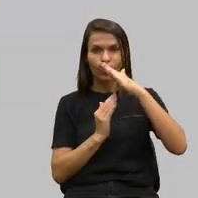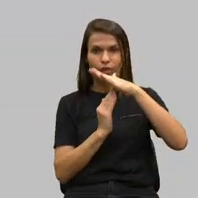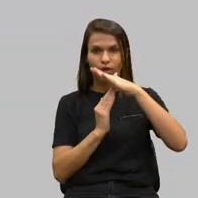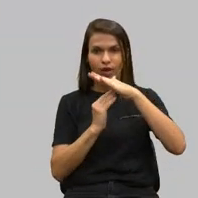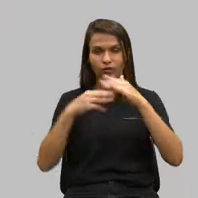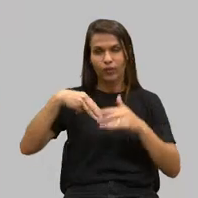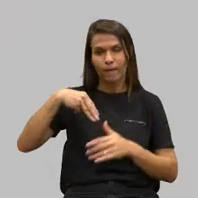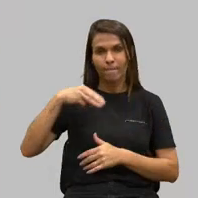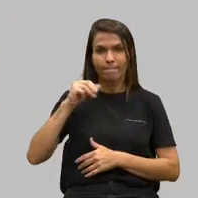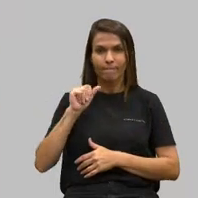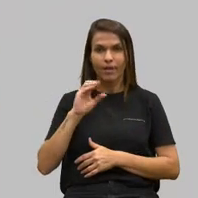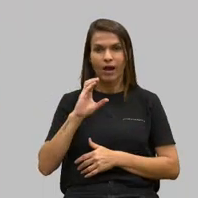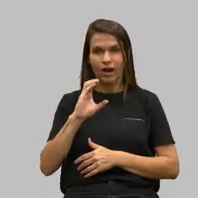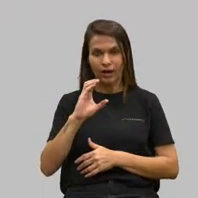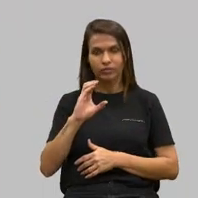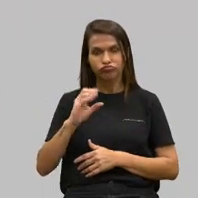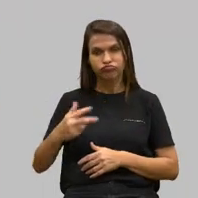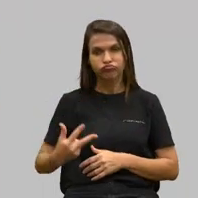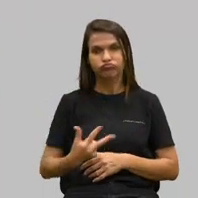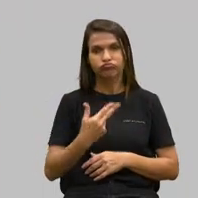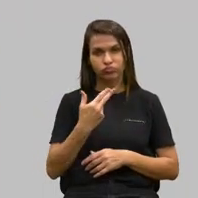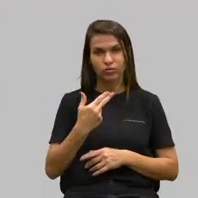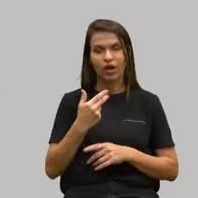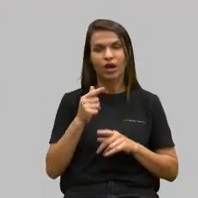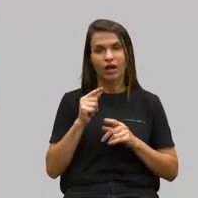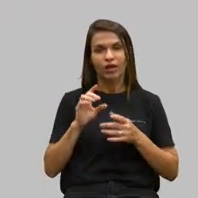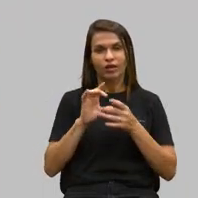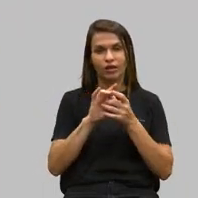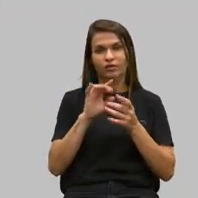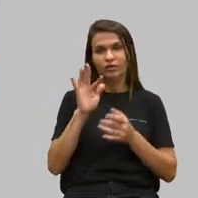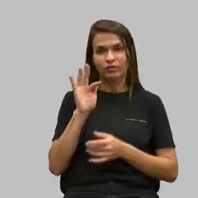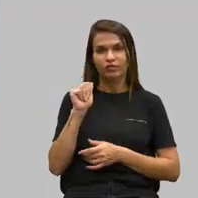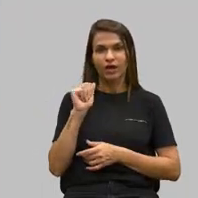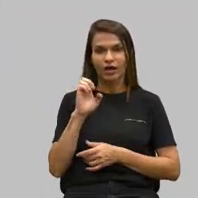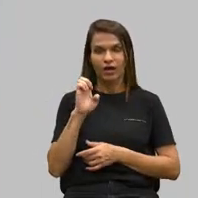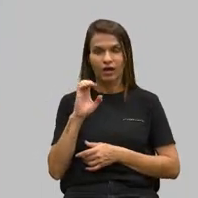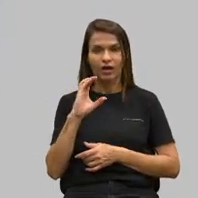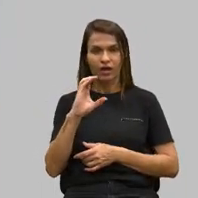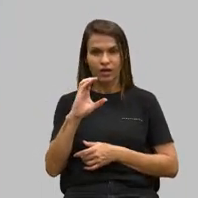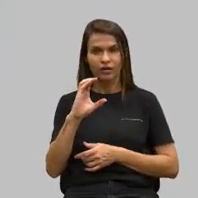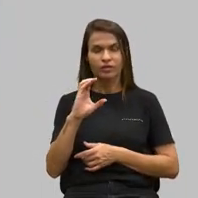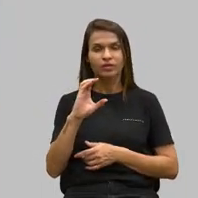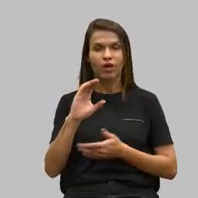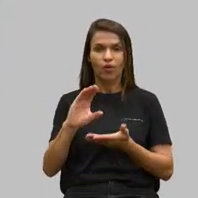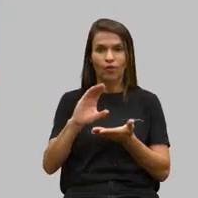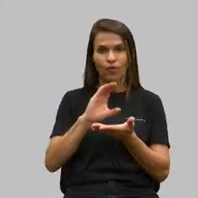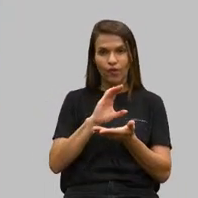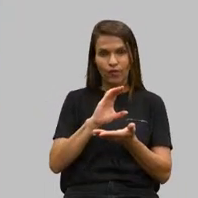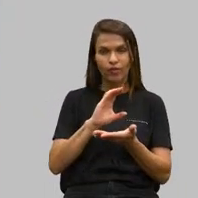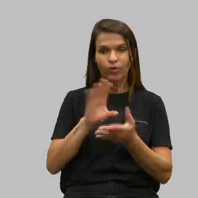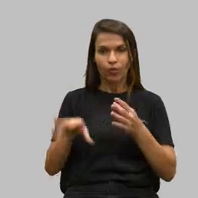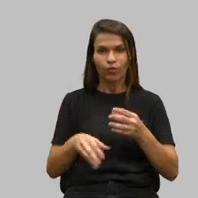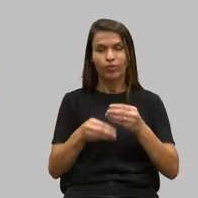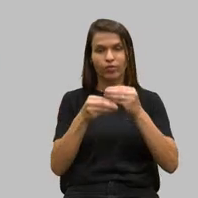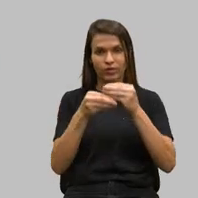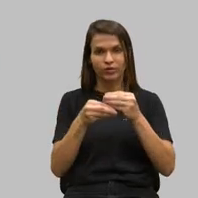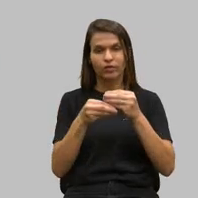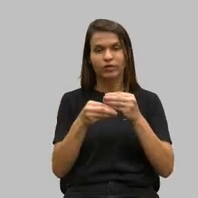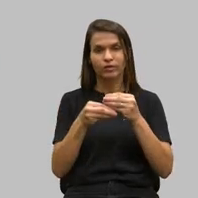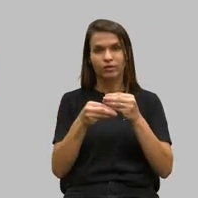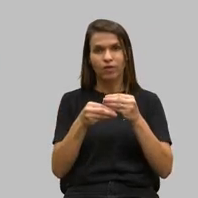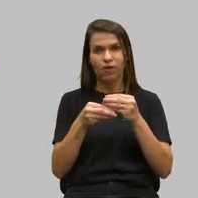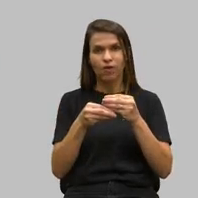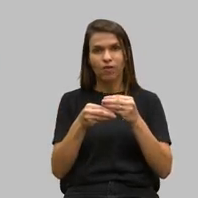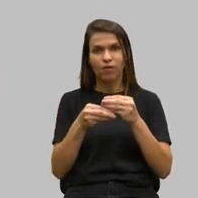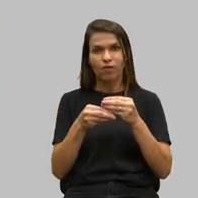porque parte da cirurgia vai ser cirurgia FAEC, e o recurso estadual complementando com o bonificio. federal para a FAEC?